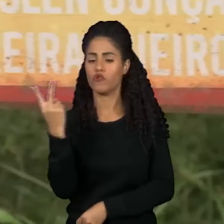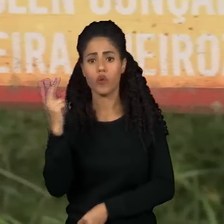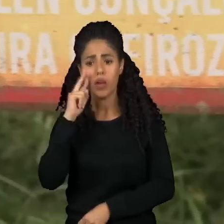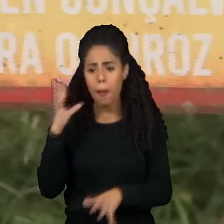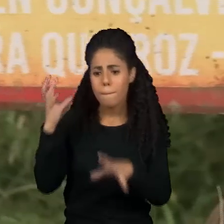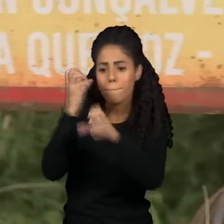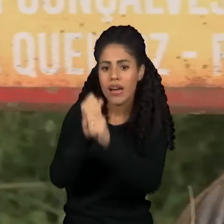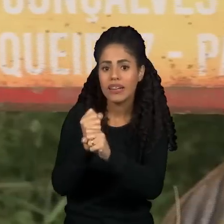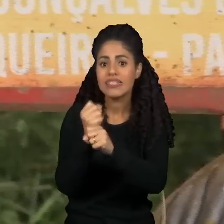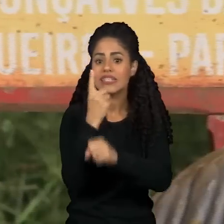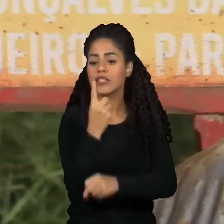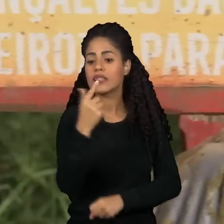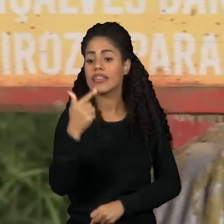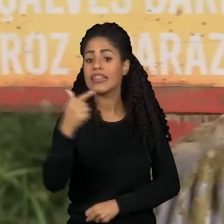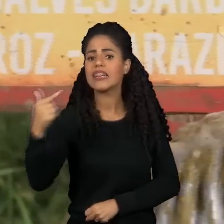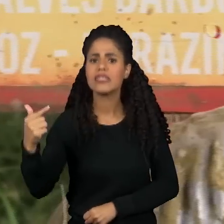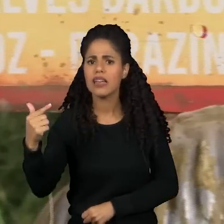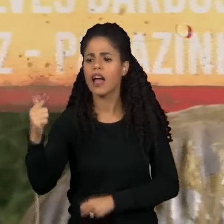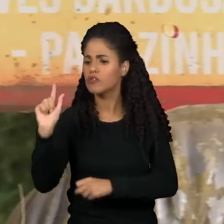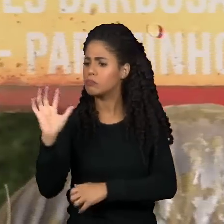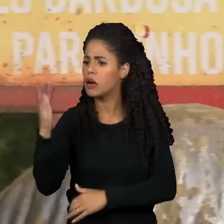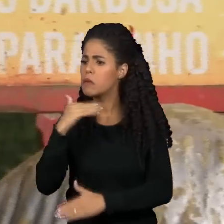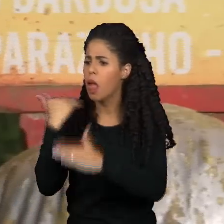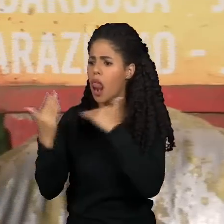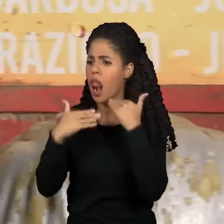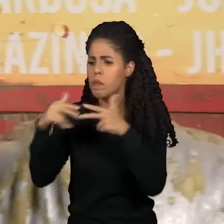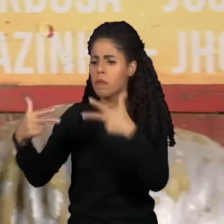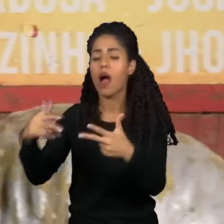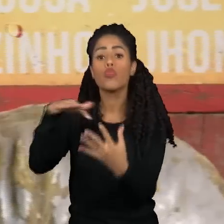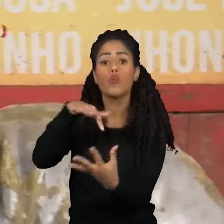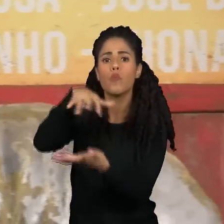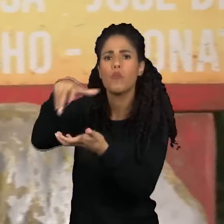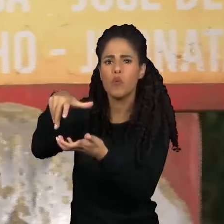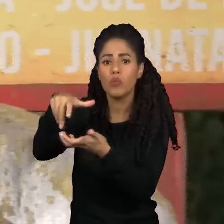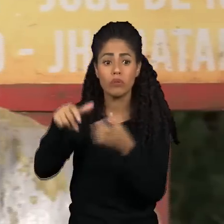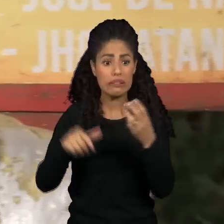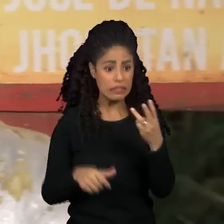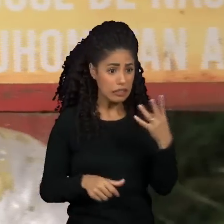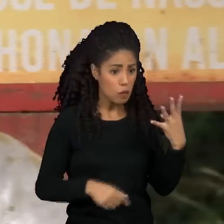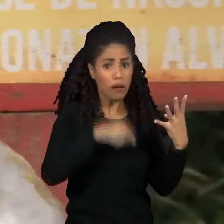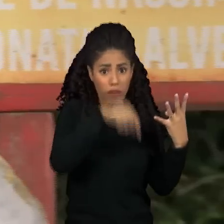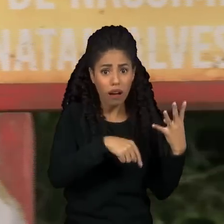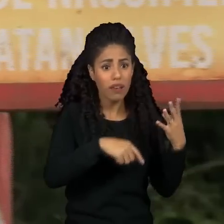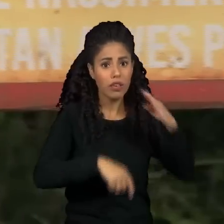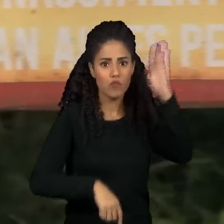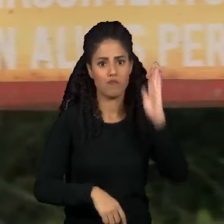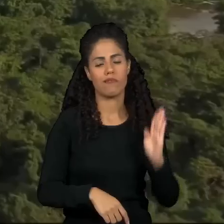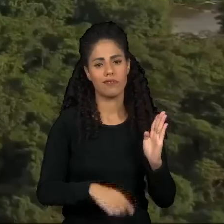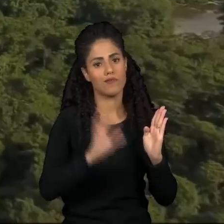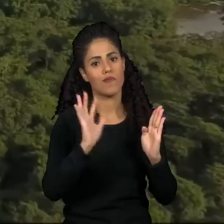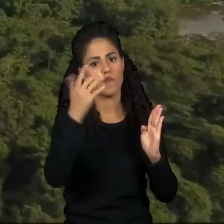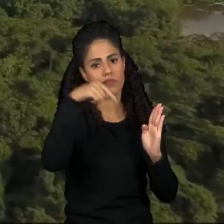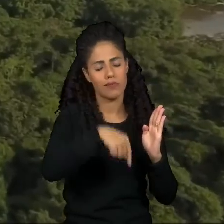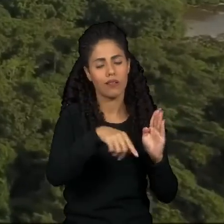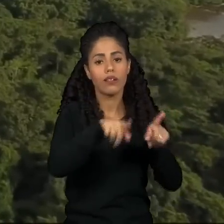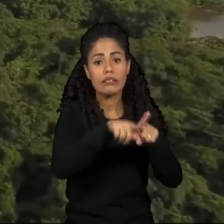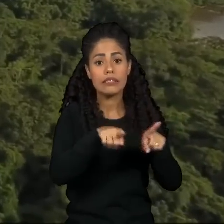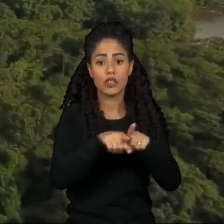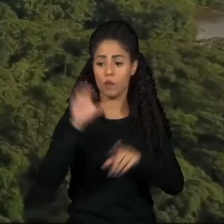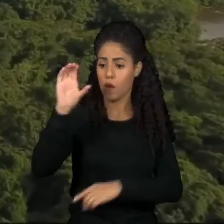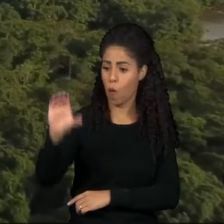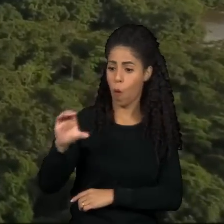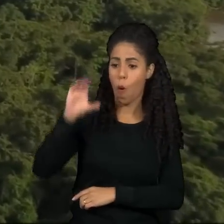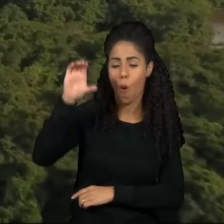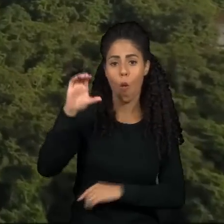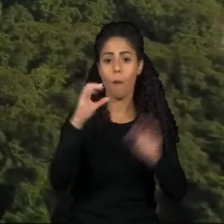de 177 assassinatos de ativistas no mundo todo, 34 ocorreram aqui. A Colômbia ficou